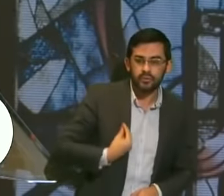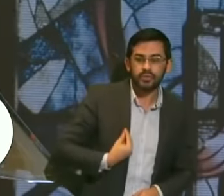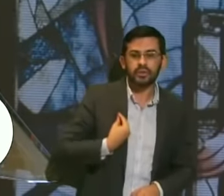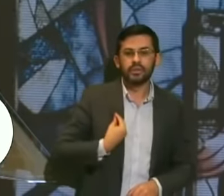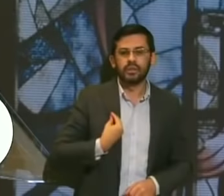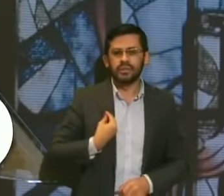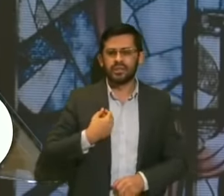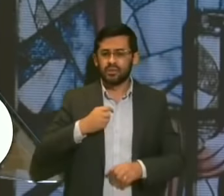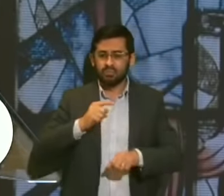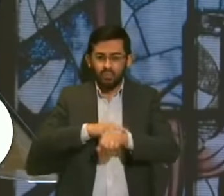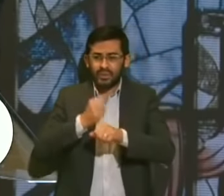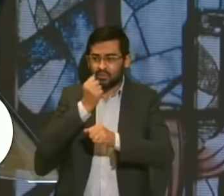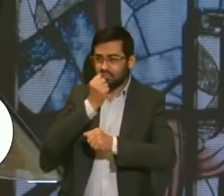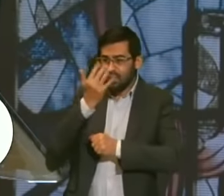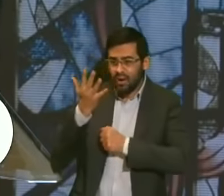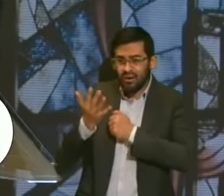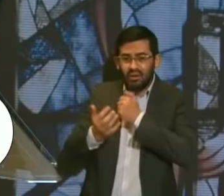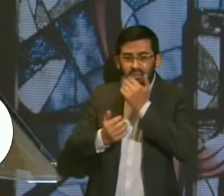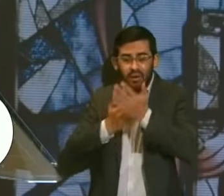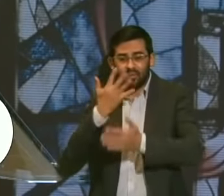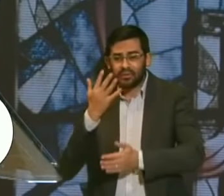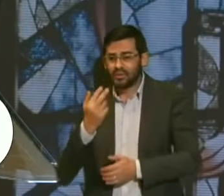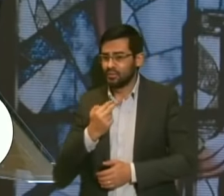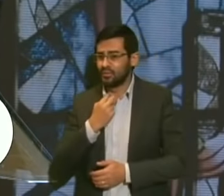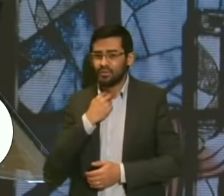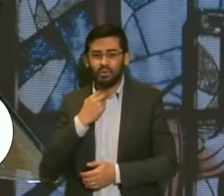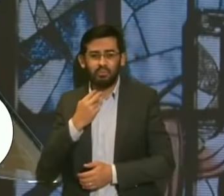nossa confissão não pode ser